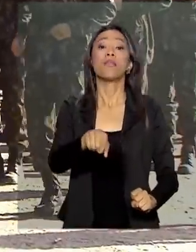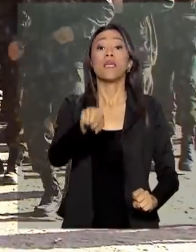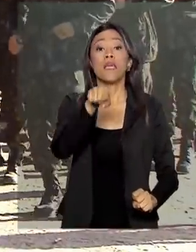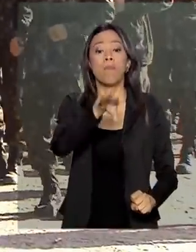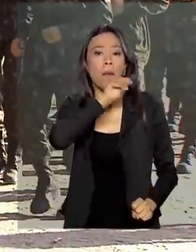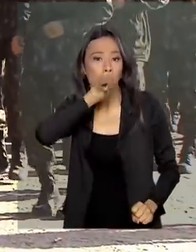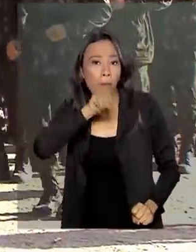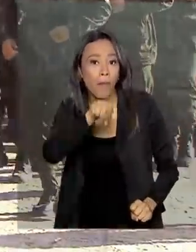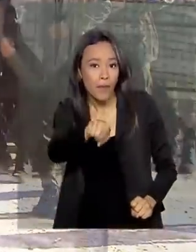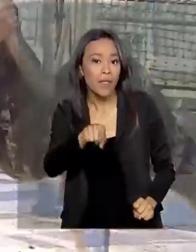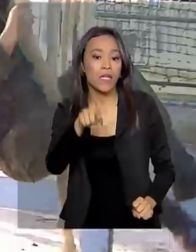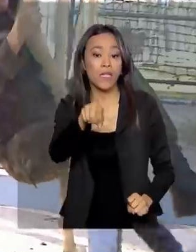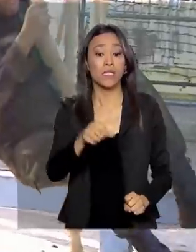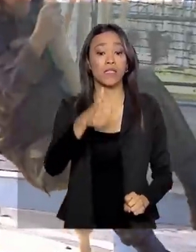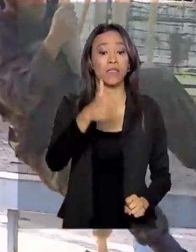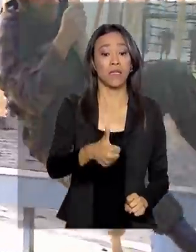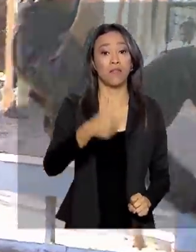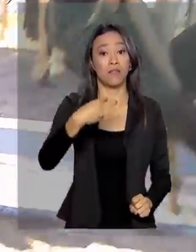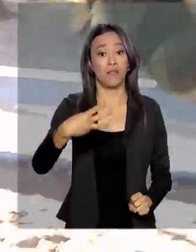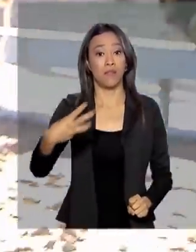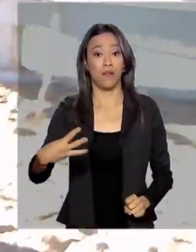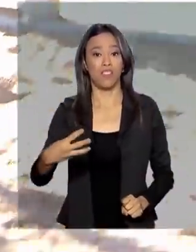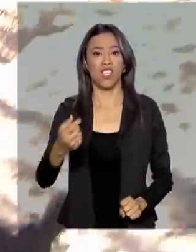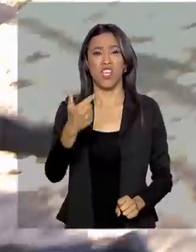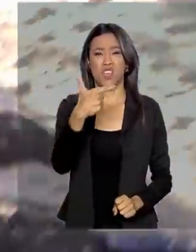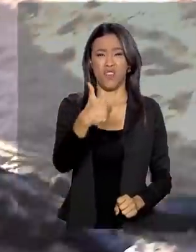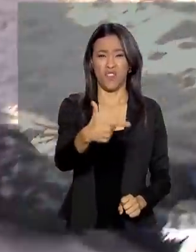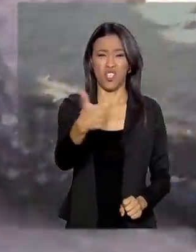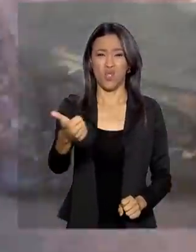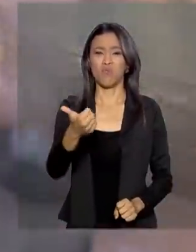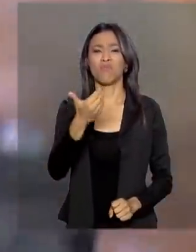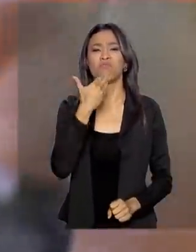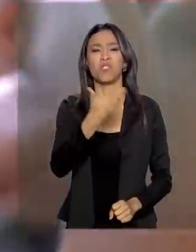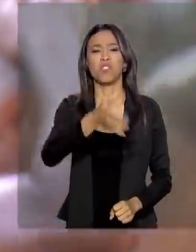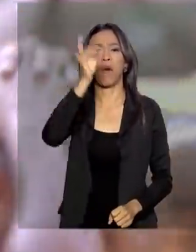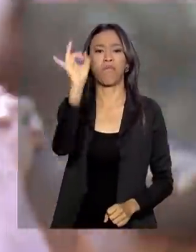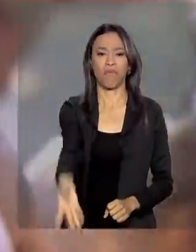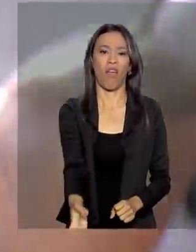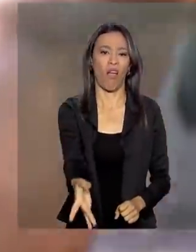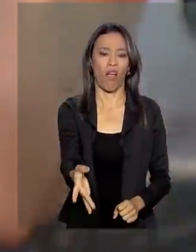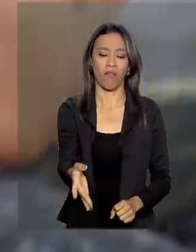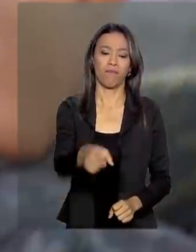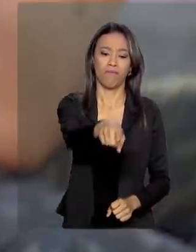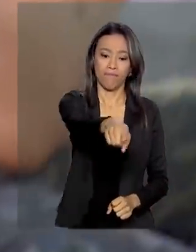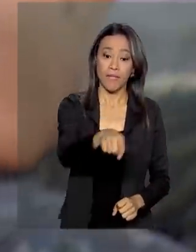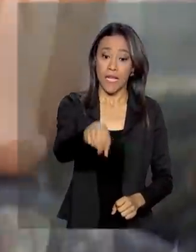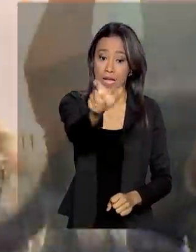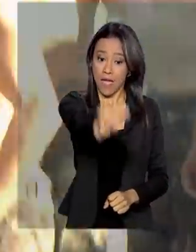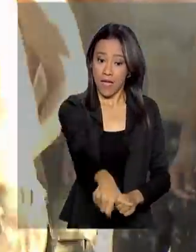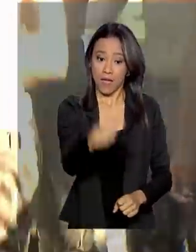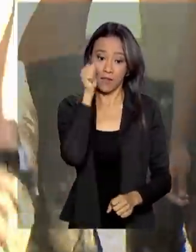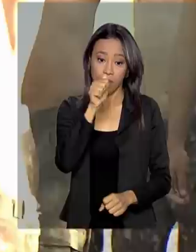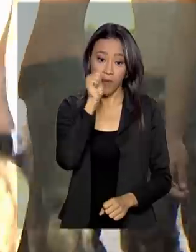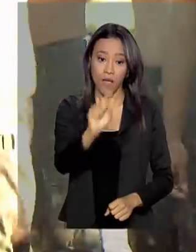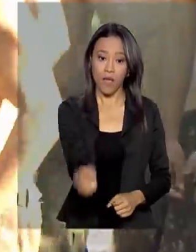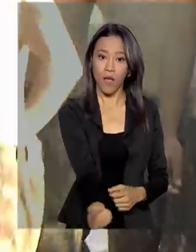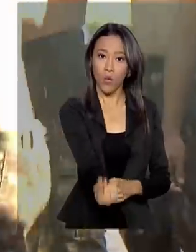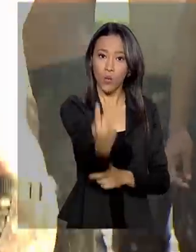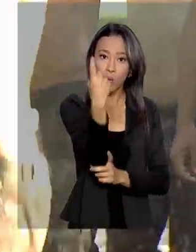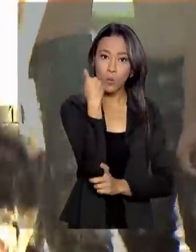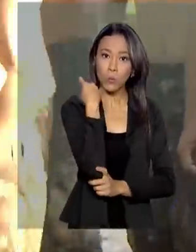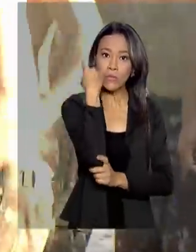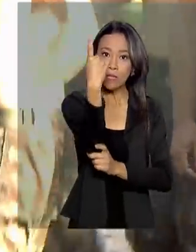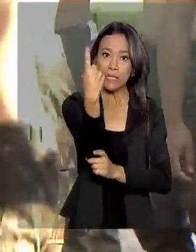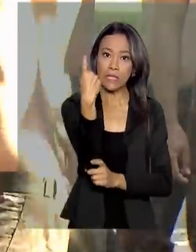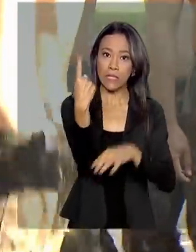133 começar 21 pediram para ir embora a 3º sargento marcelle é a única representante